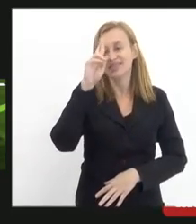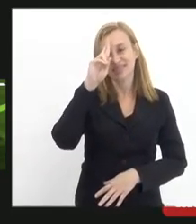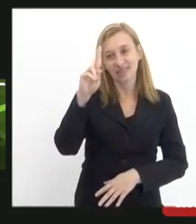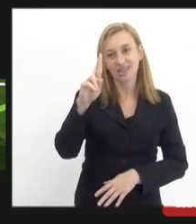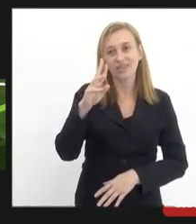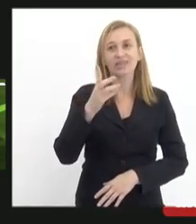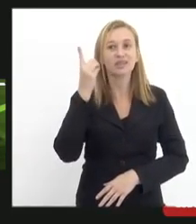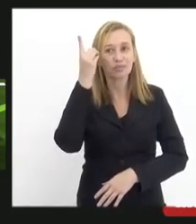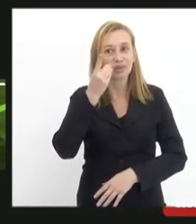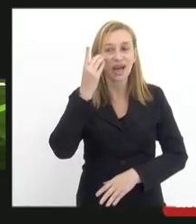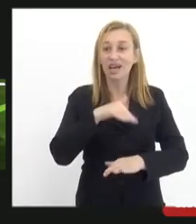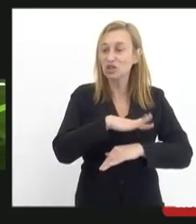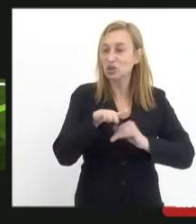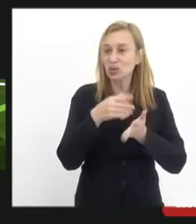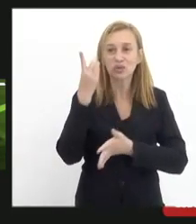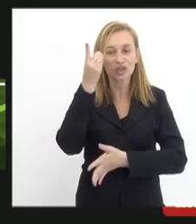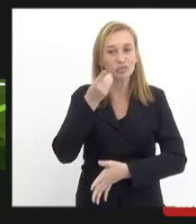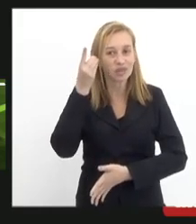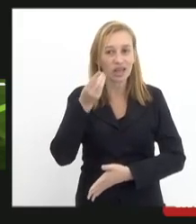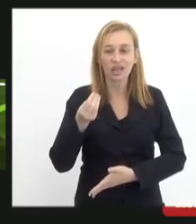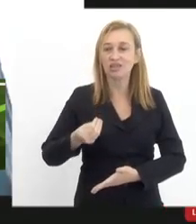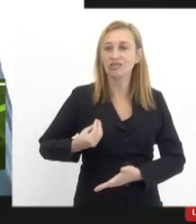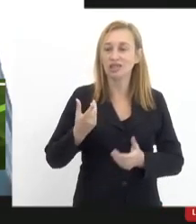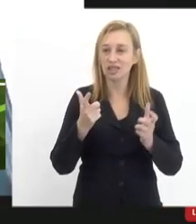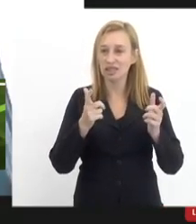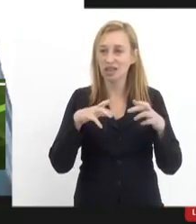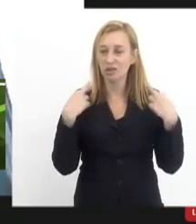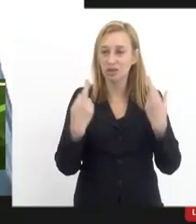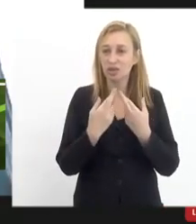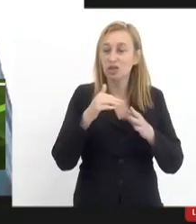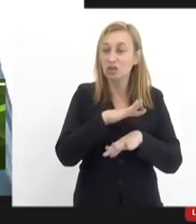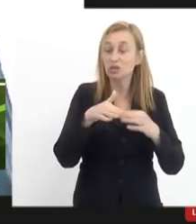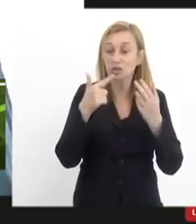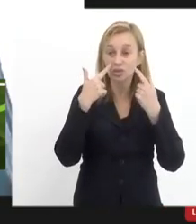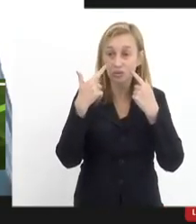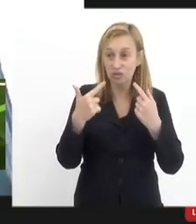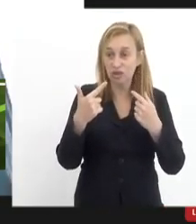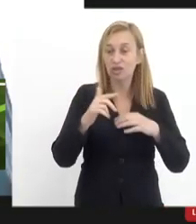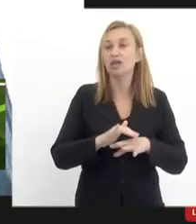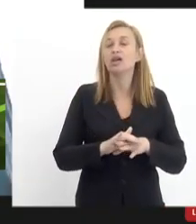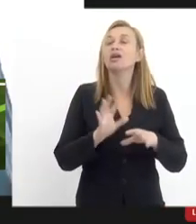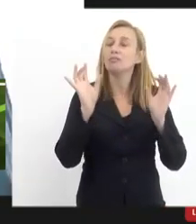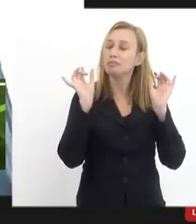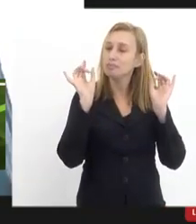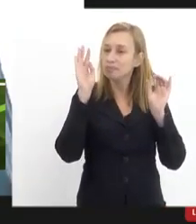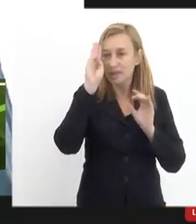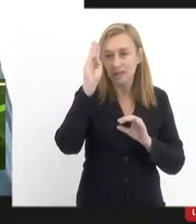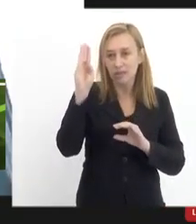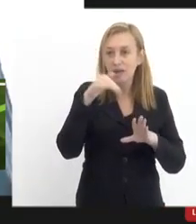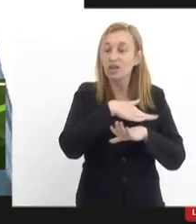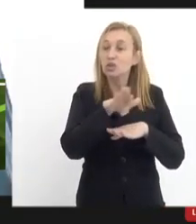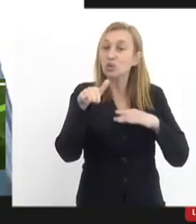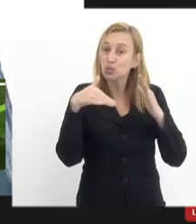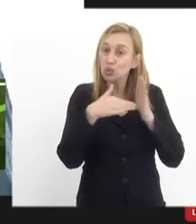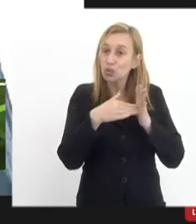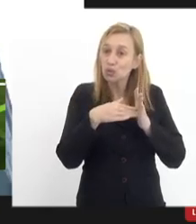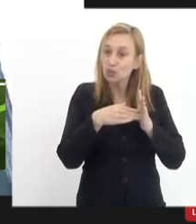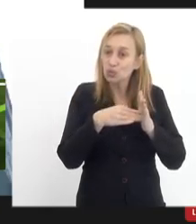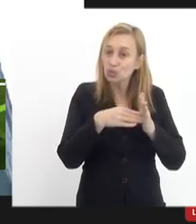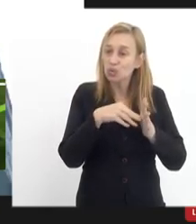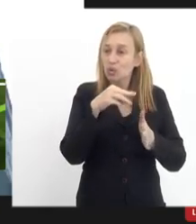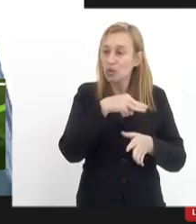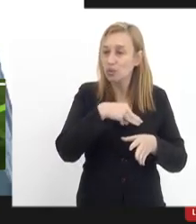Boa tarde a todos os deputados, a todos presentes e a todos que estão assistindo, principalmente a todos que são mestres